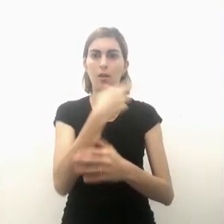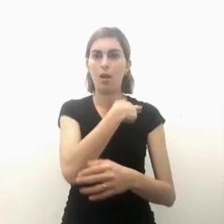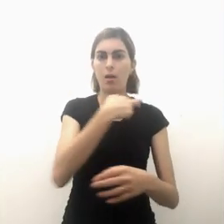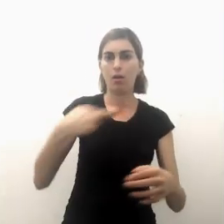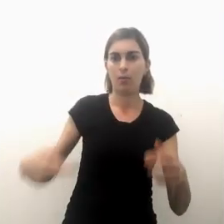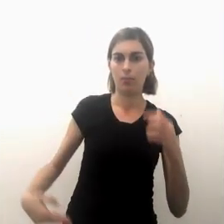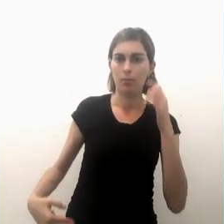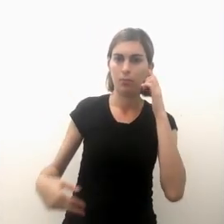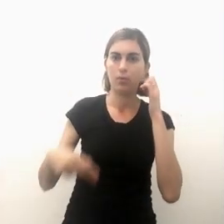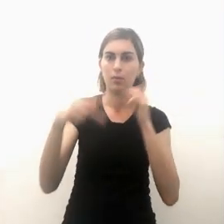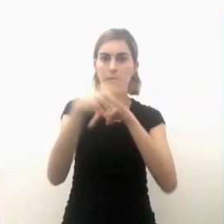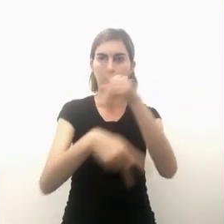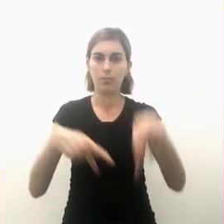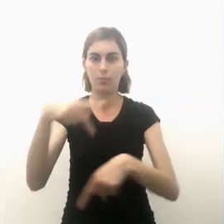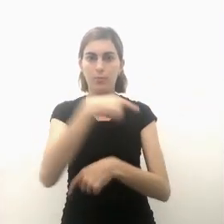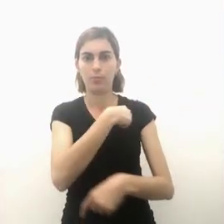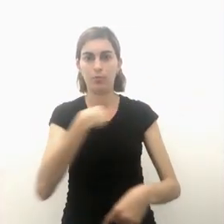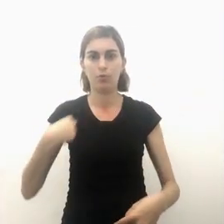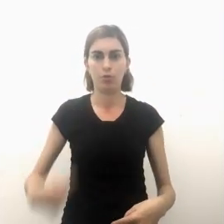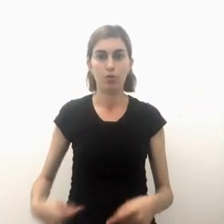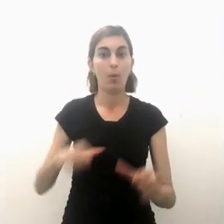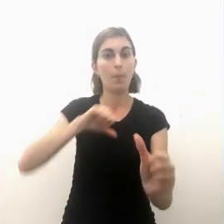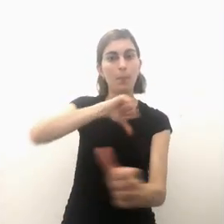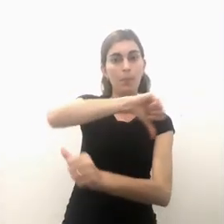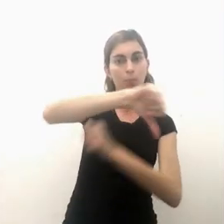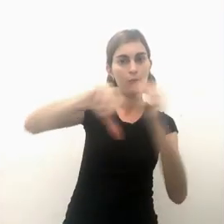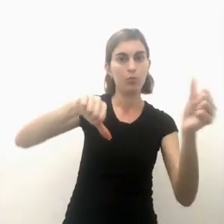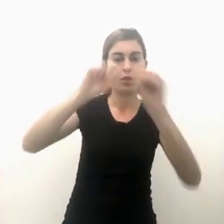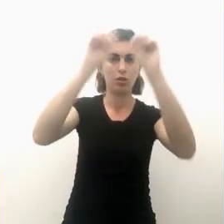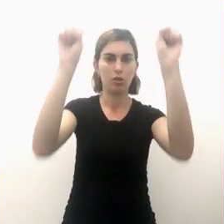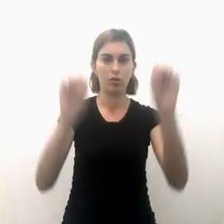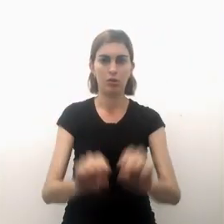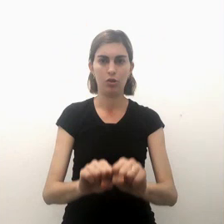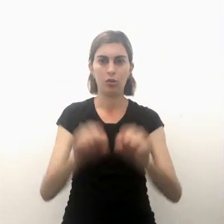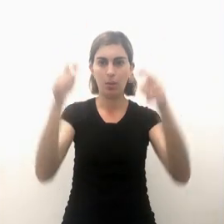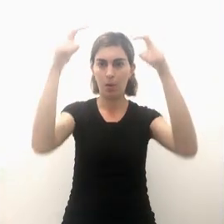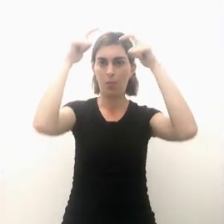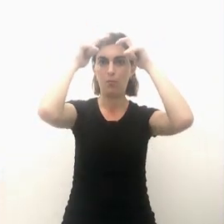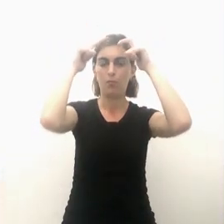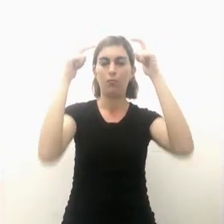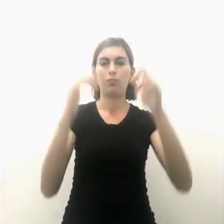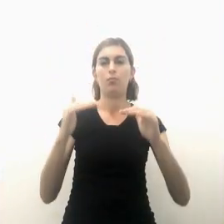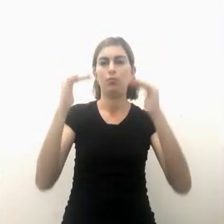República Popular da China, tá? Então, ele vai modificar o sistema imperialista que